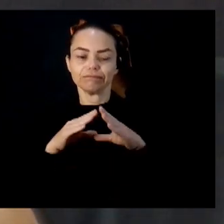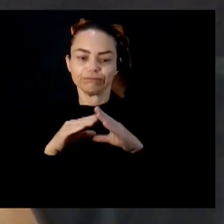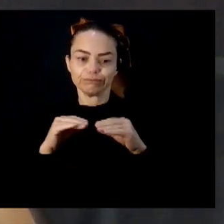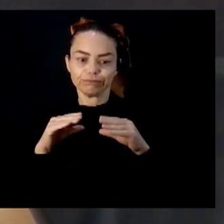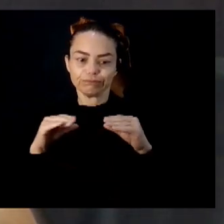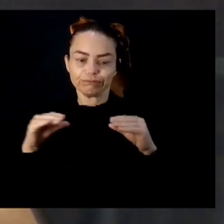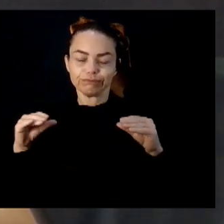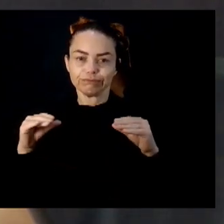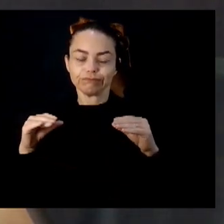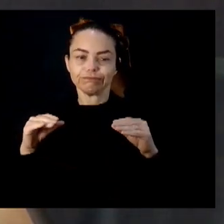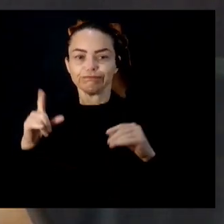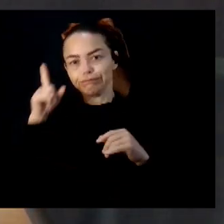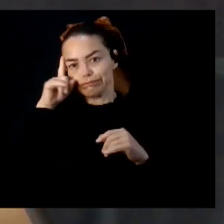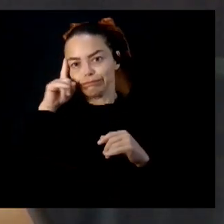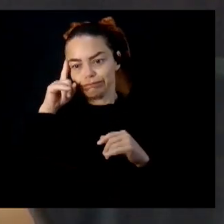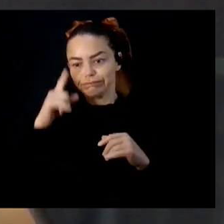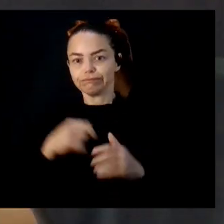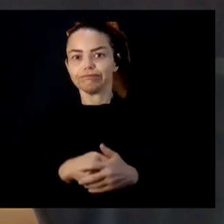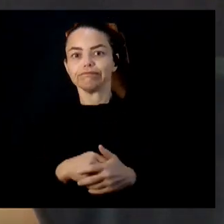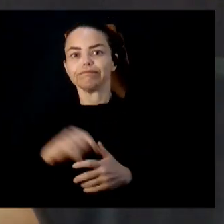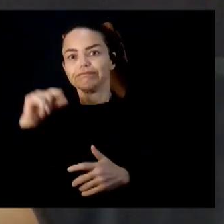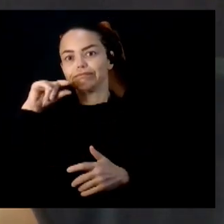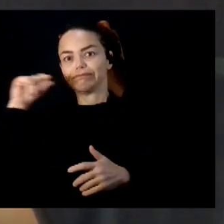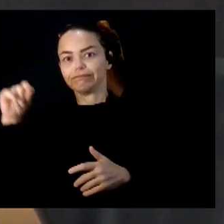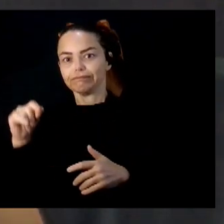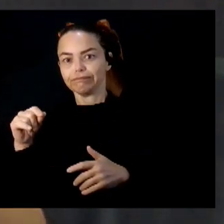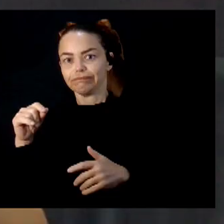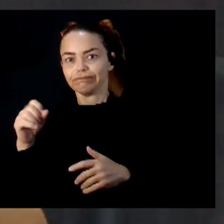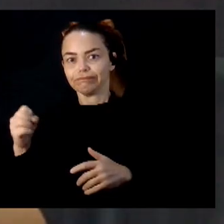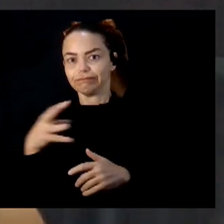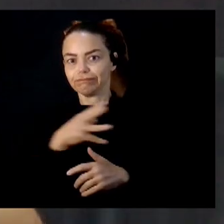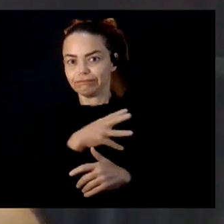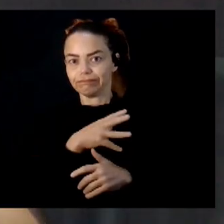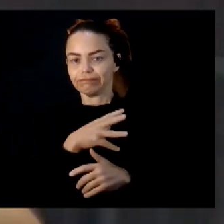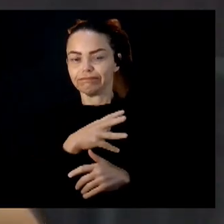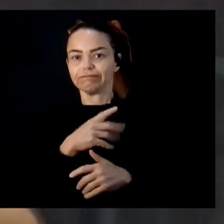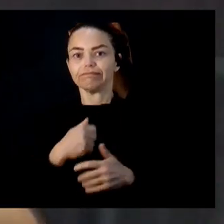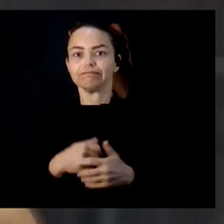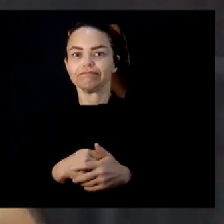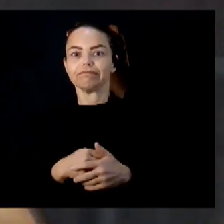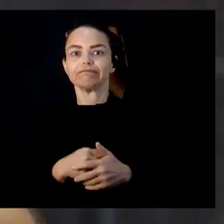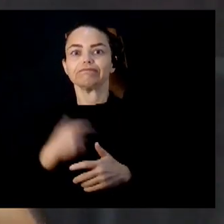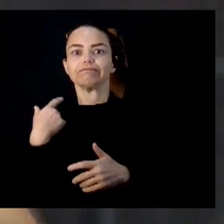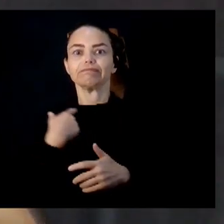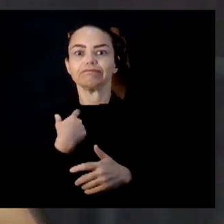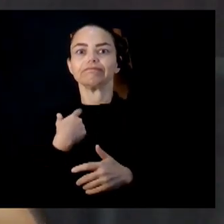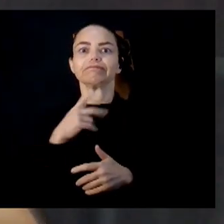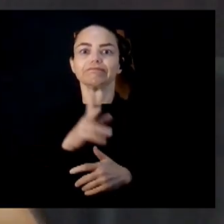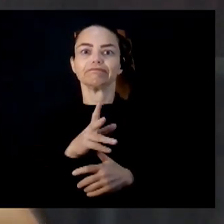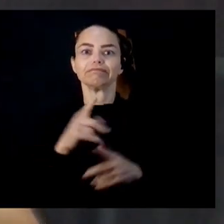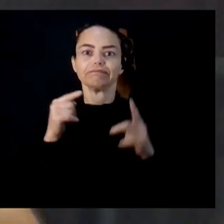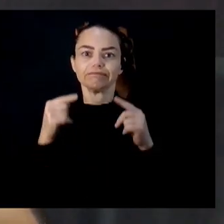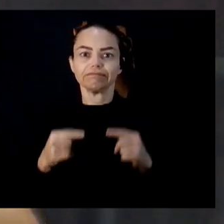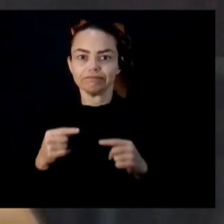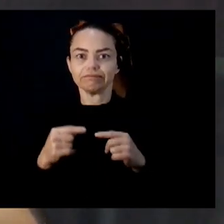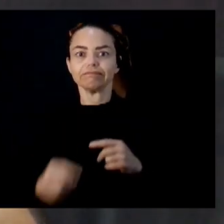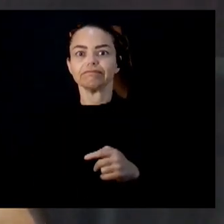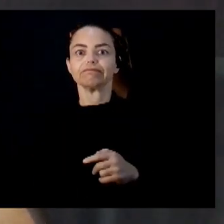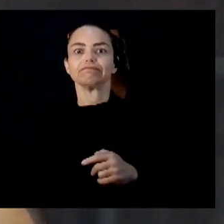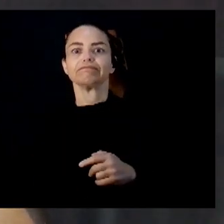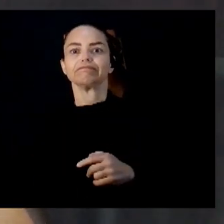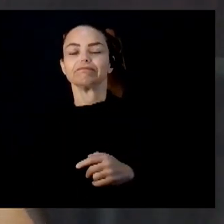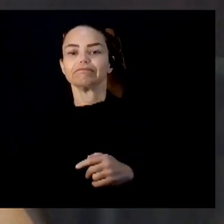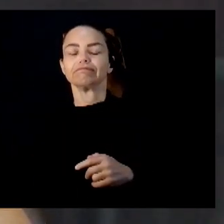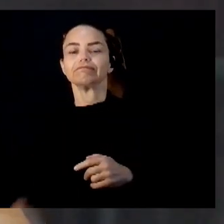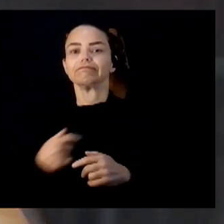nos traz. Então, sair desse novo, dessa previsibilidade, é um desafio e que, se a gente for ver,